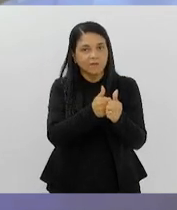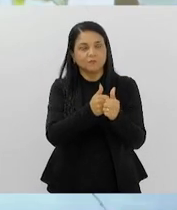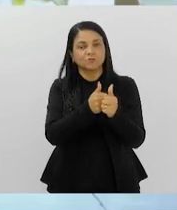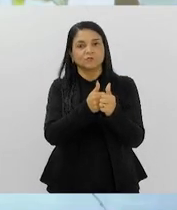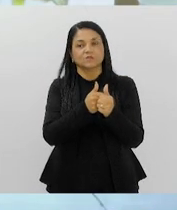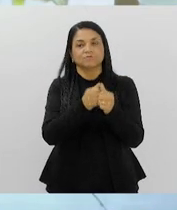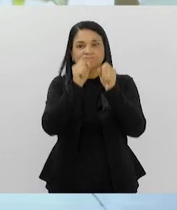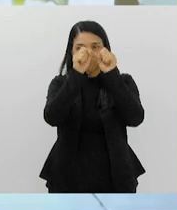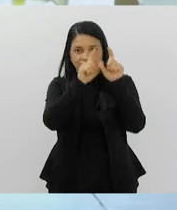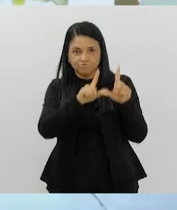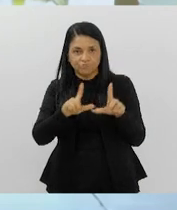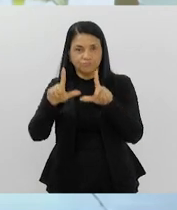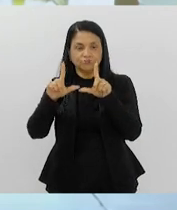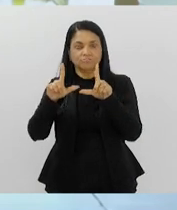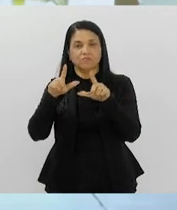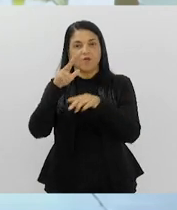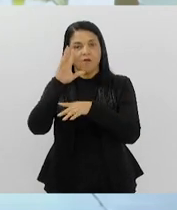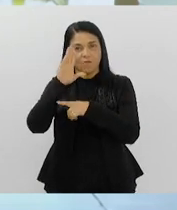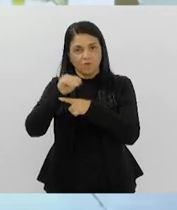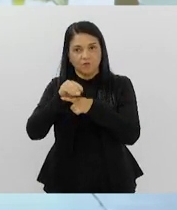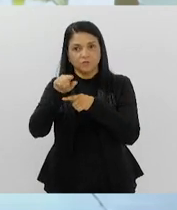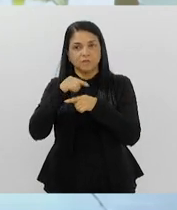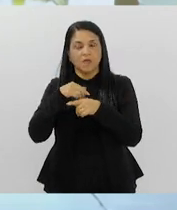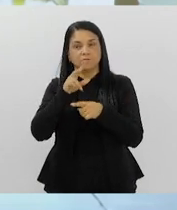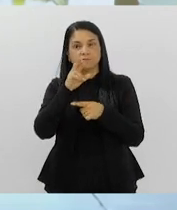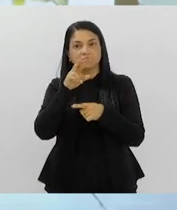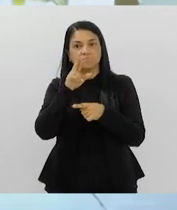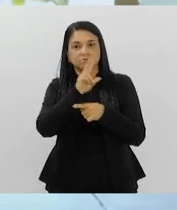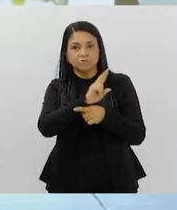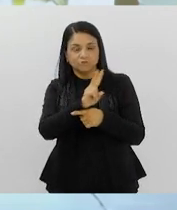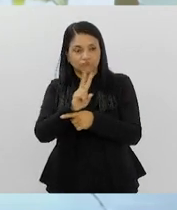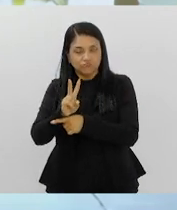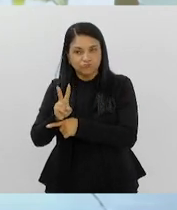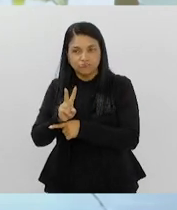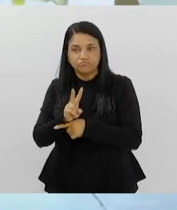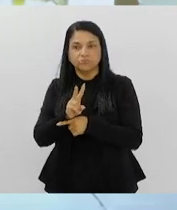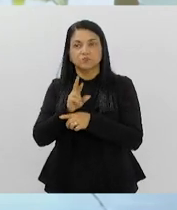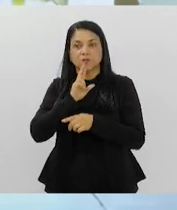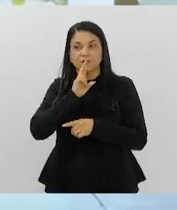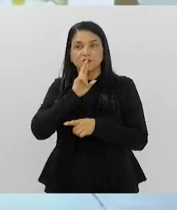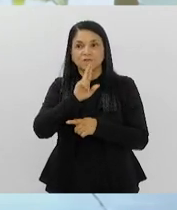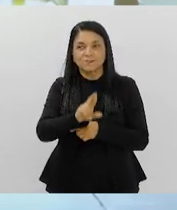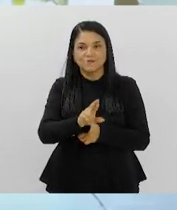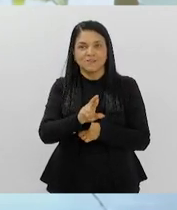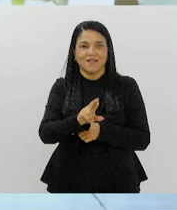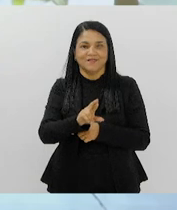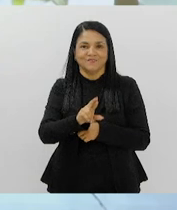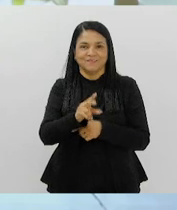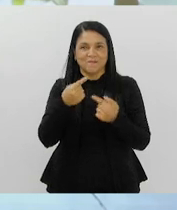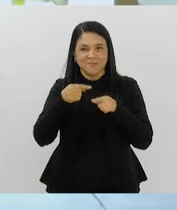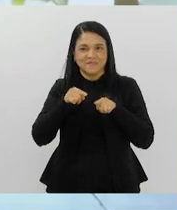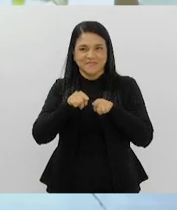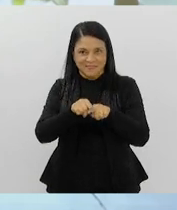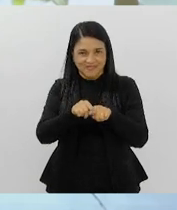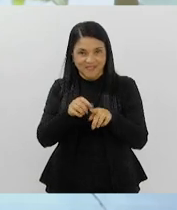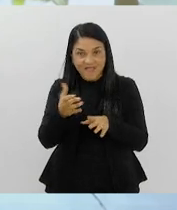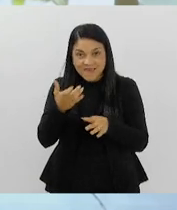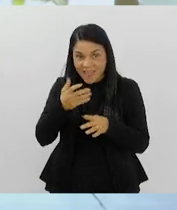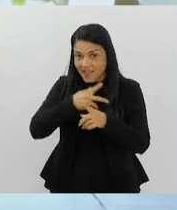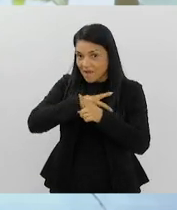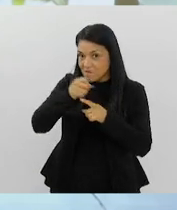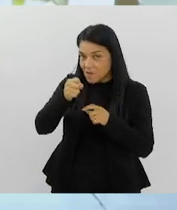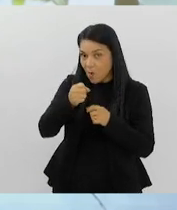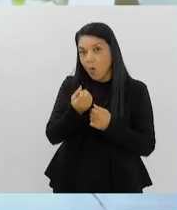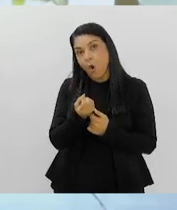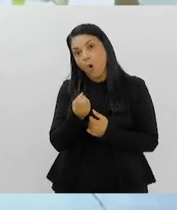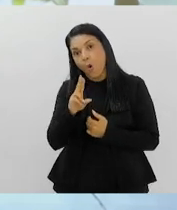foto tem uma supervisão já dos resultados dessa parceria. Então, por isso que eu disse, você quer ser campeão ou você quer ser